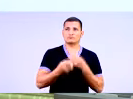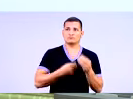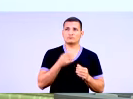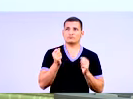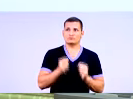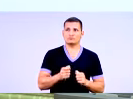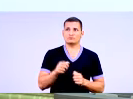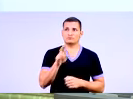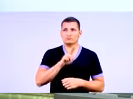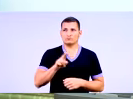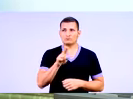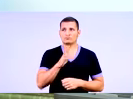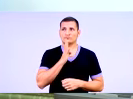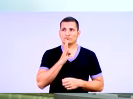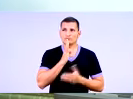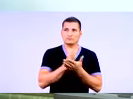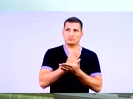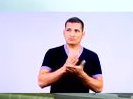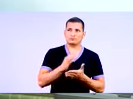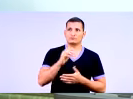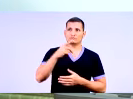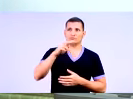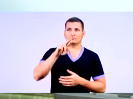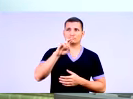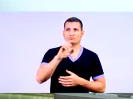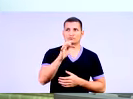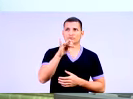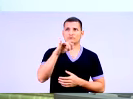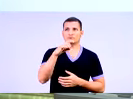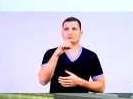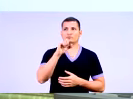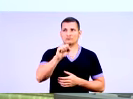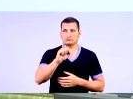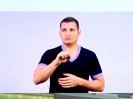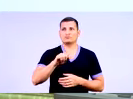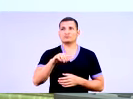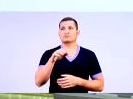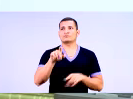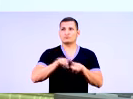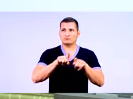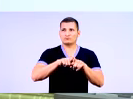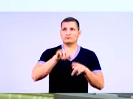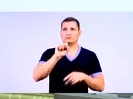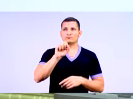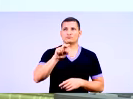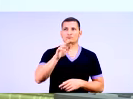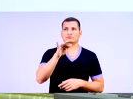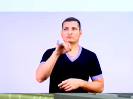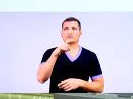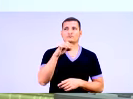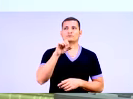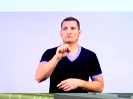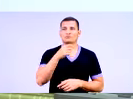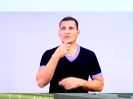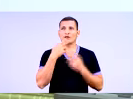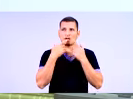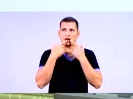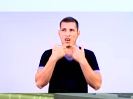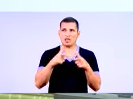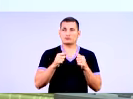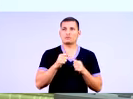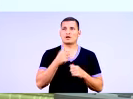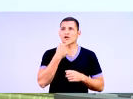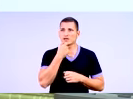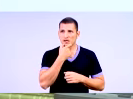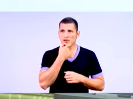útil eu conhecer alguns prefixos e sufixos em língua inglesa e o quanto isso pode determinar muitas vezes o